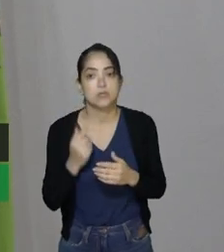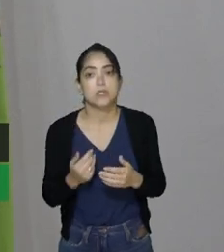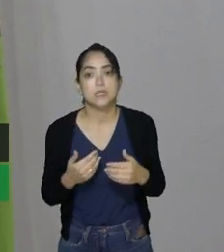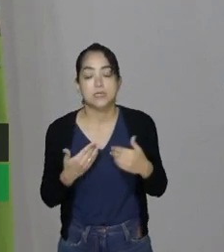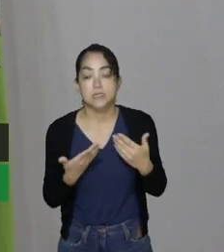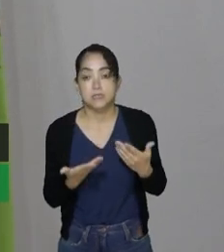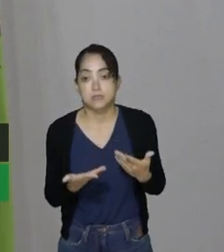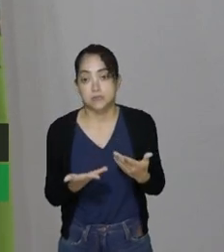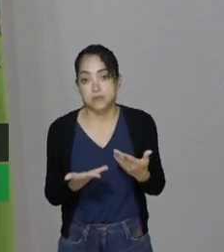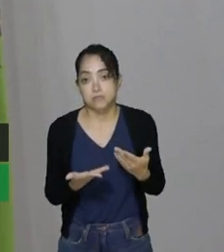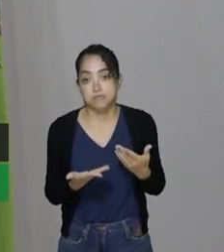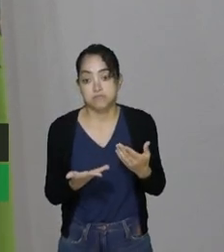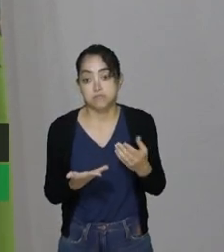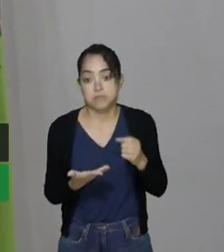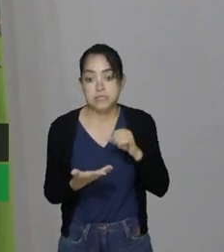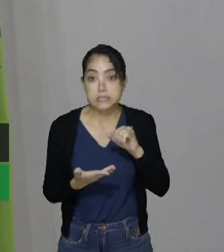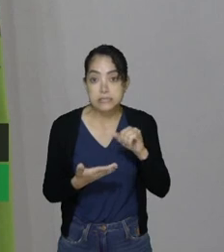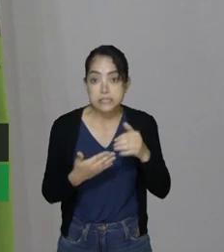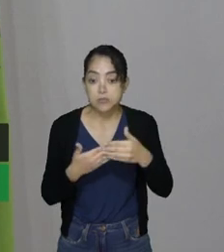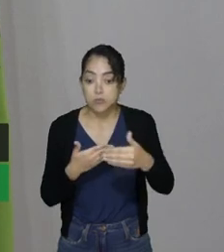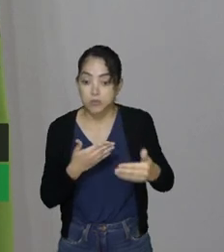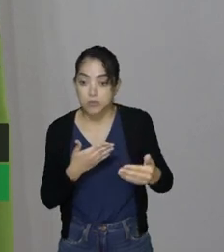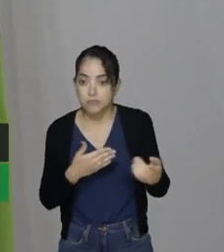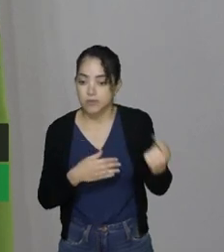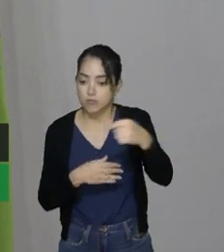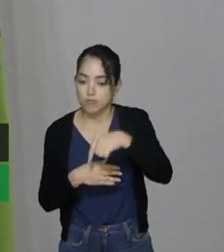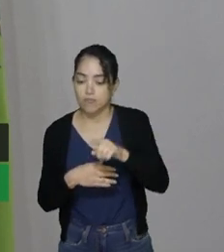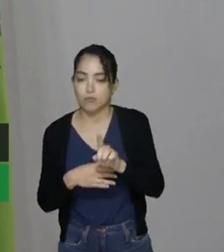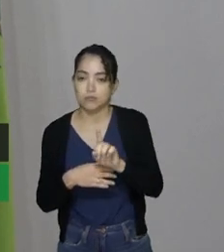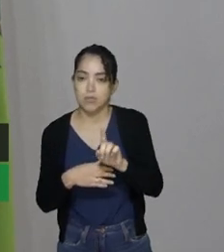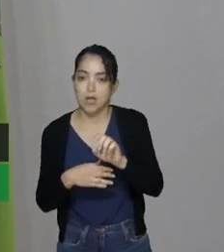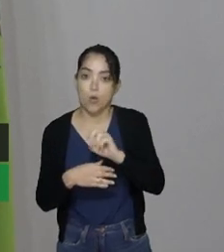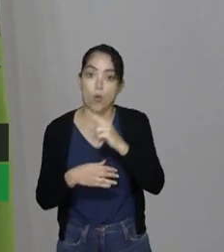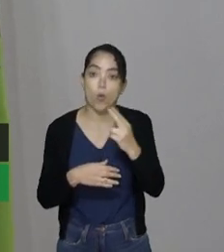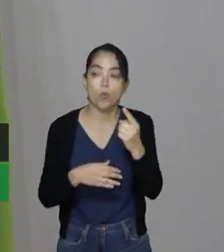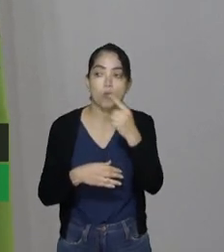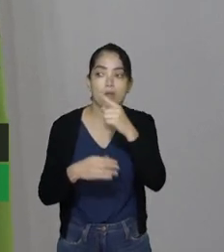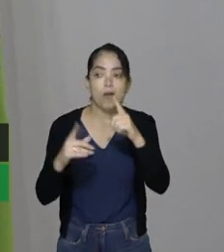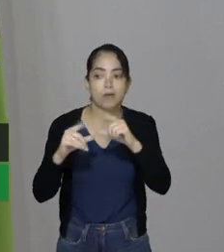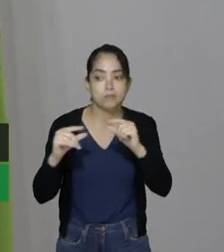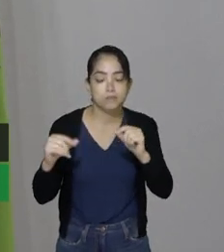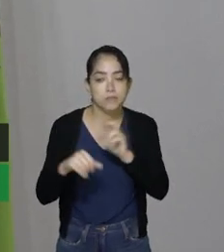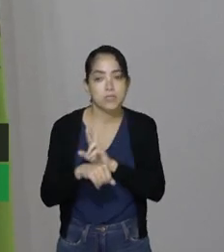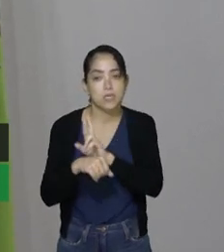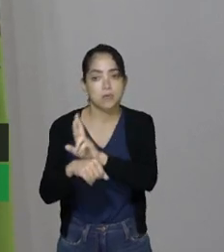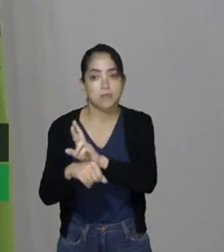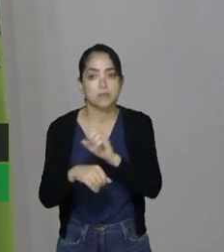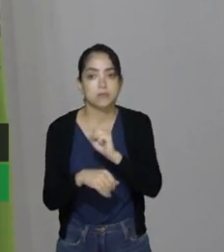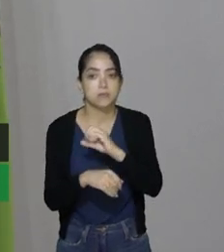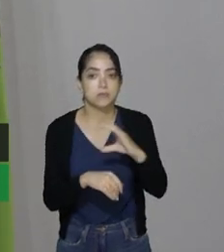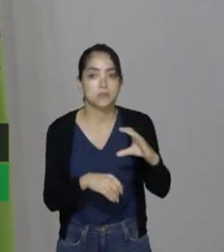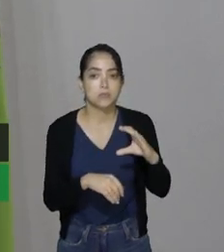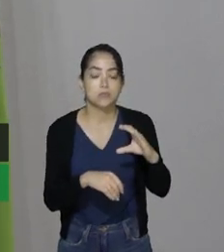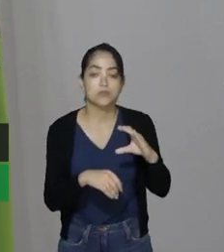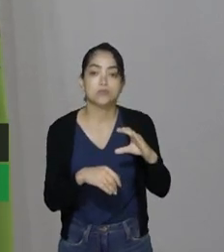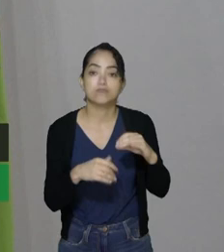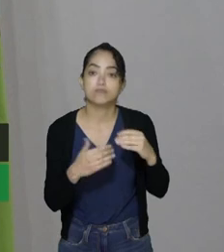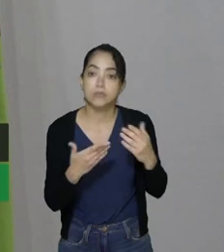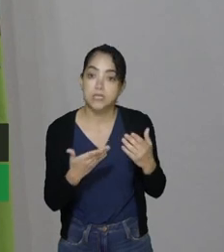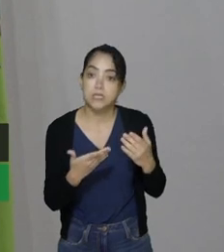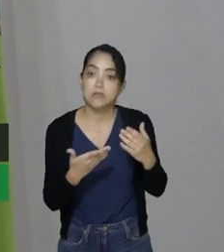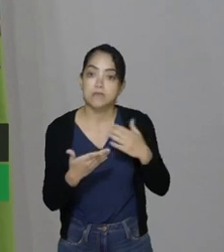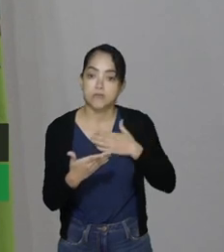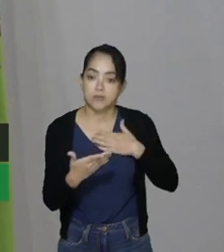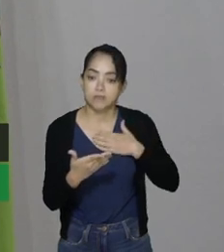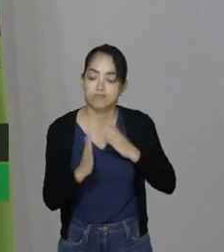não estiverem aqui, estiverem em Brasília, representando o Estado de Santa Catarina, fica aqui o meu